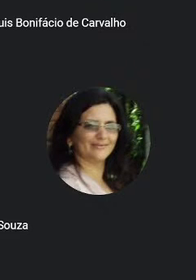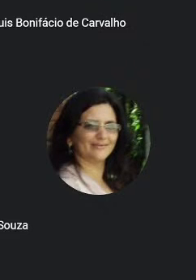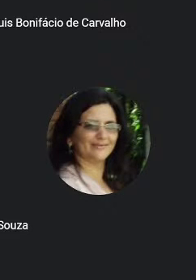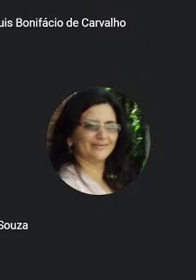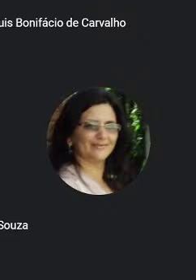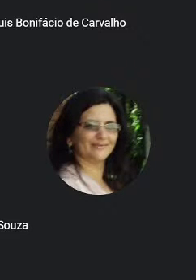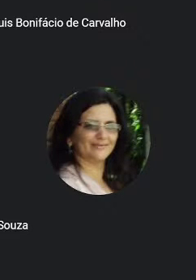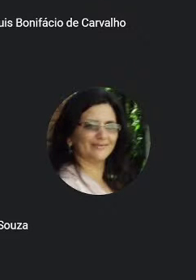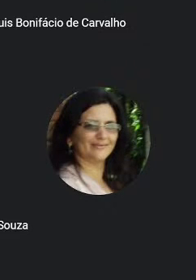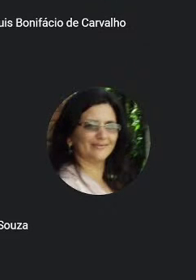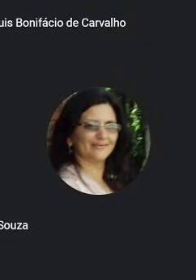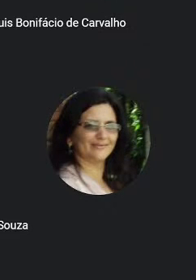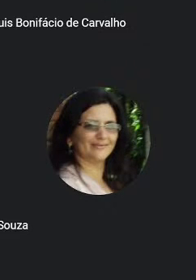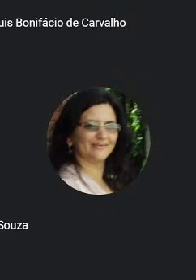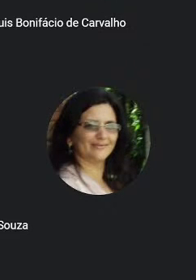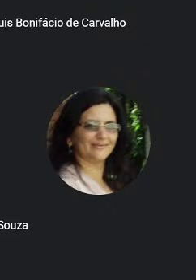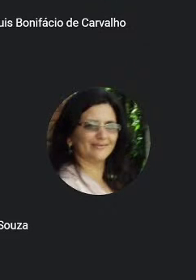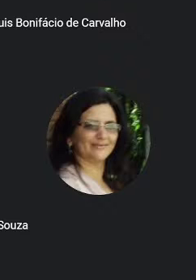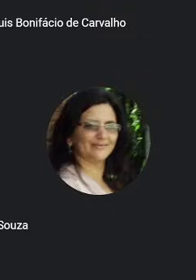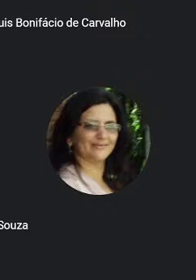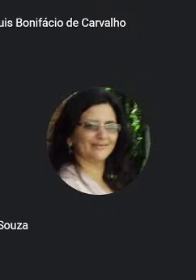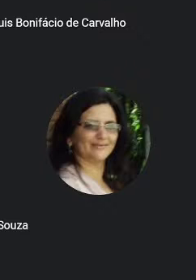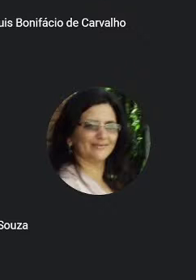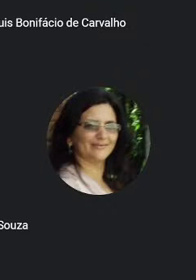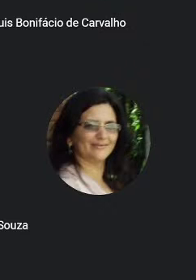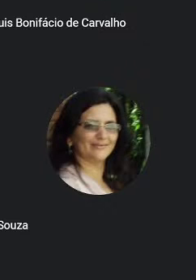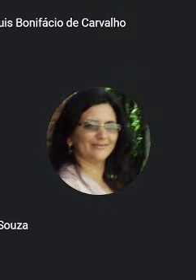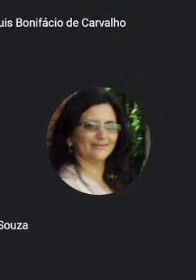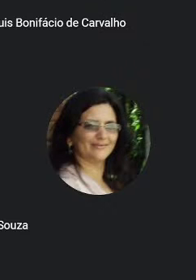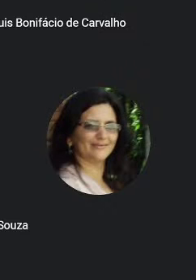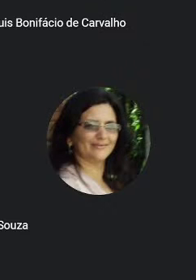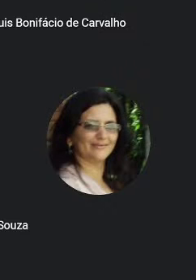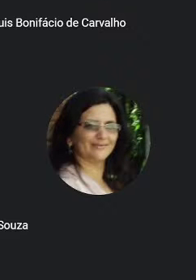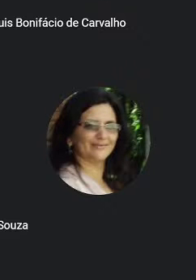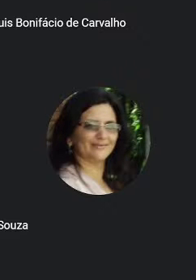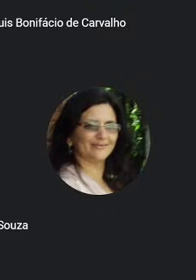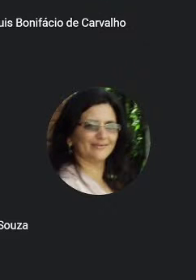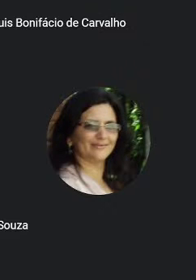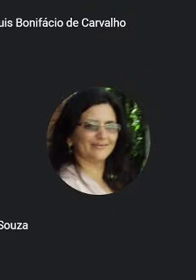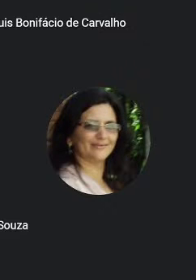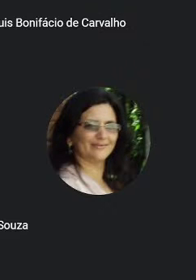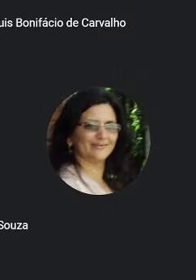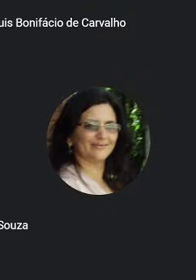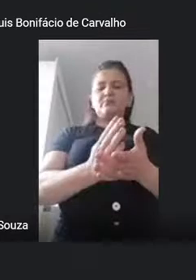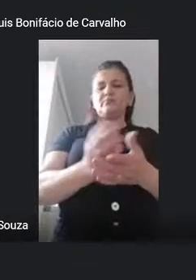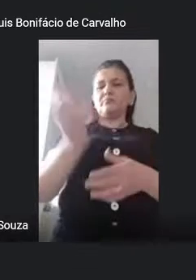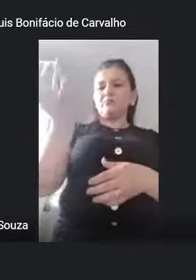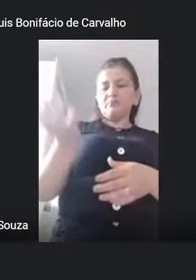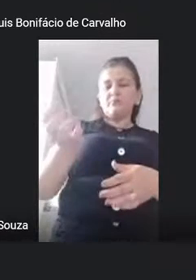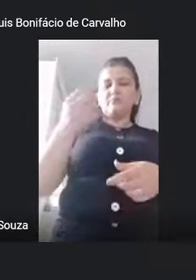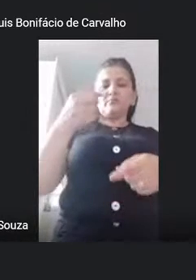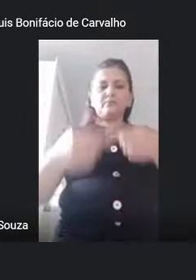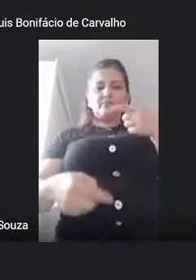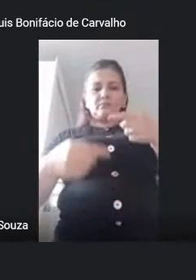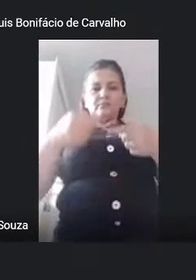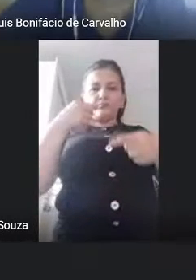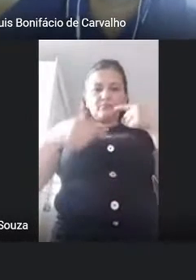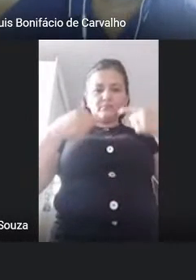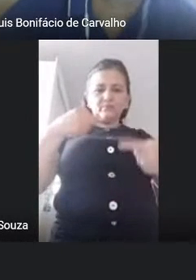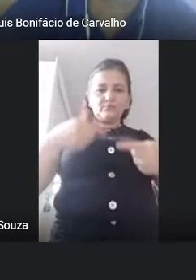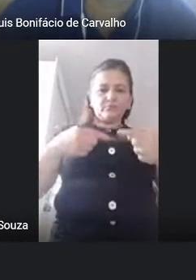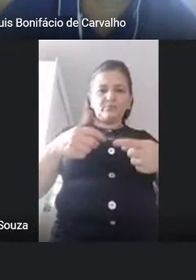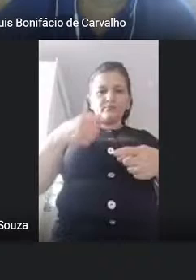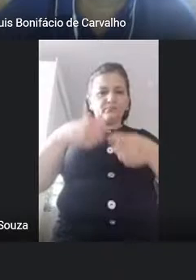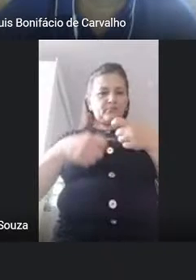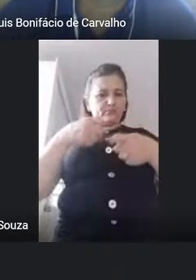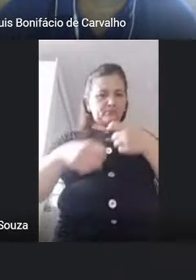numa hipocrisia muito grande em que ninguém discute sexualidade. Né? Ter relações sexuais é bom, praticamente 100%